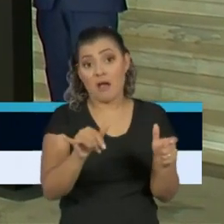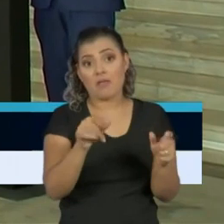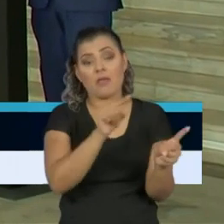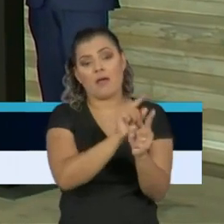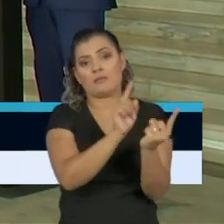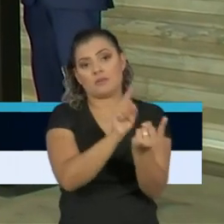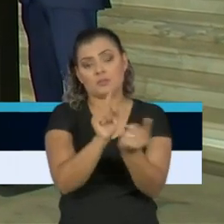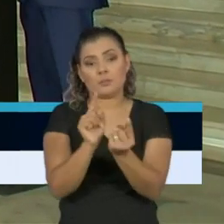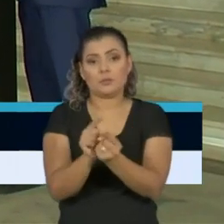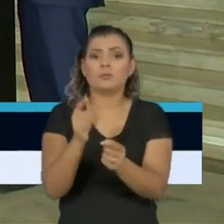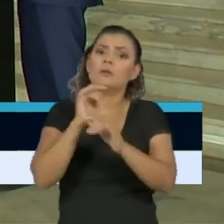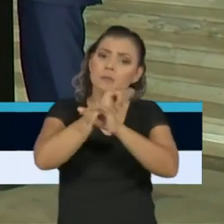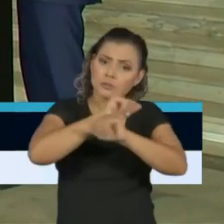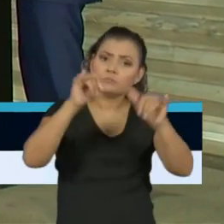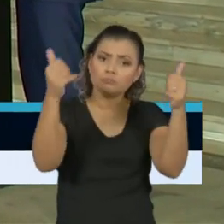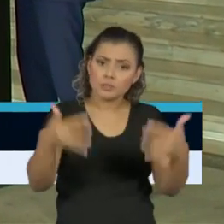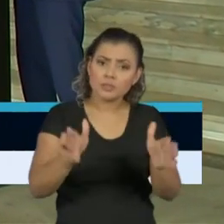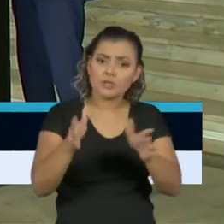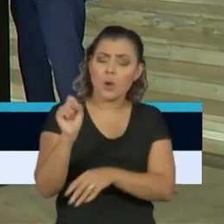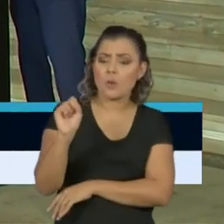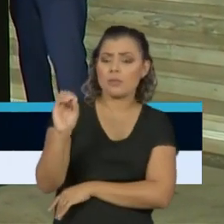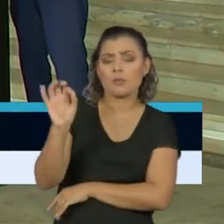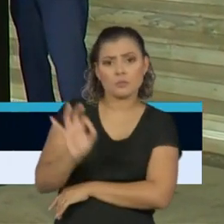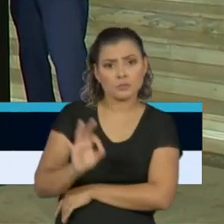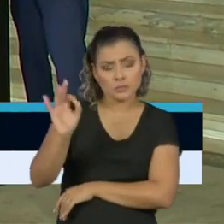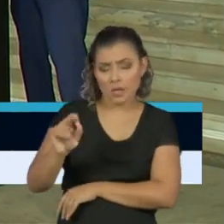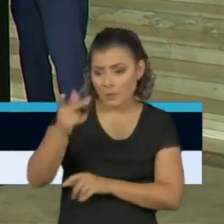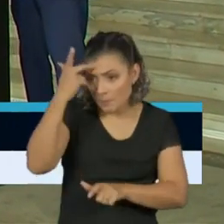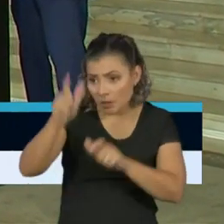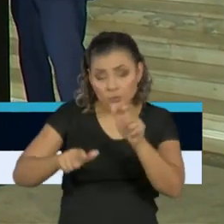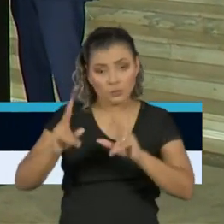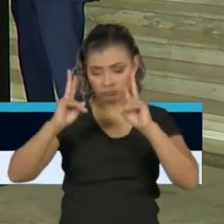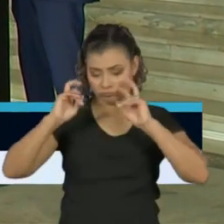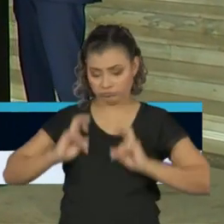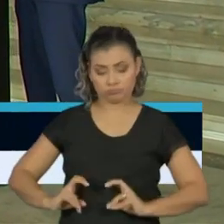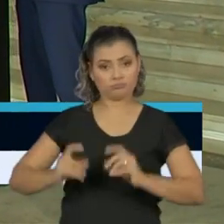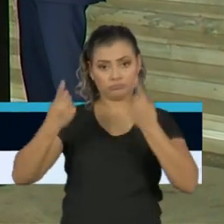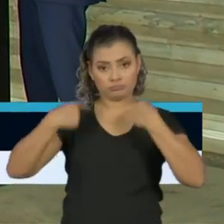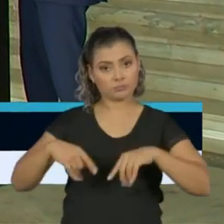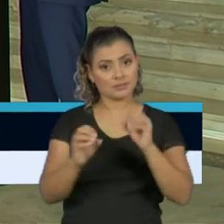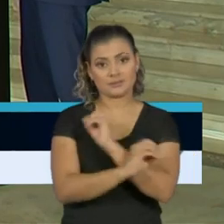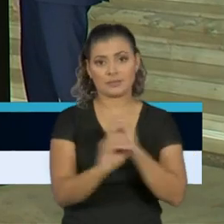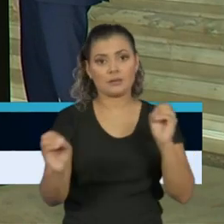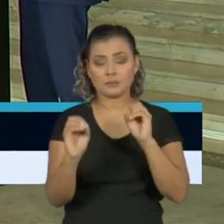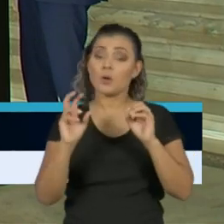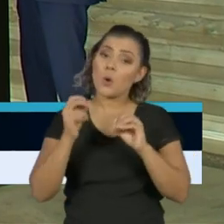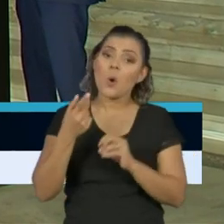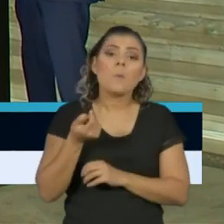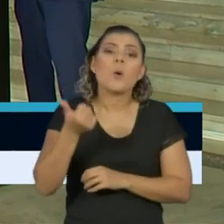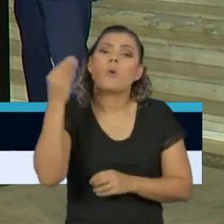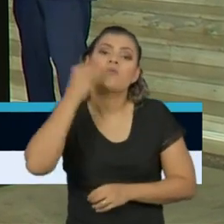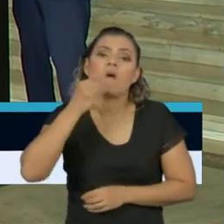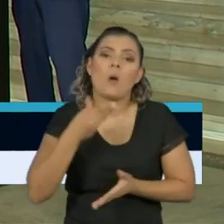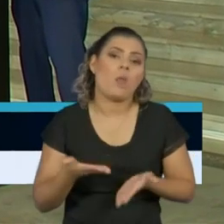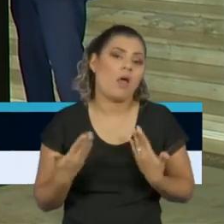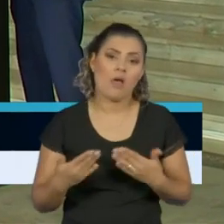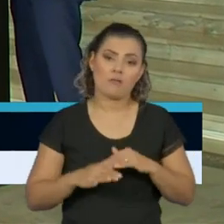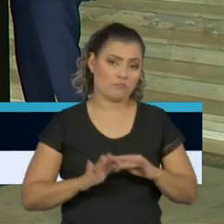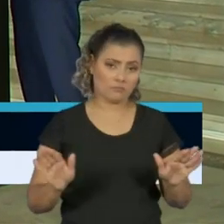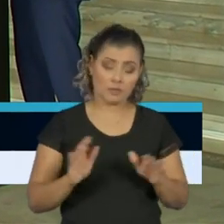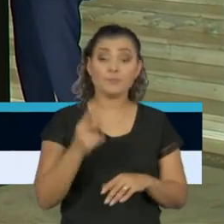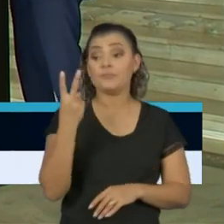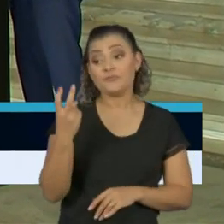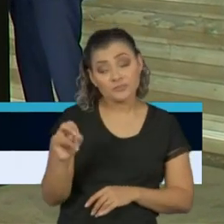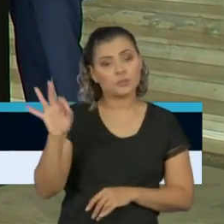que 80% dos casos serão assintomáticos ou pouco sintomáticos.